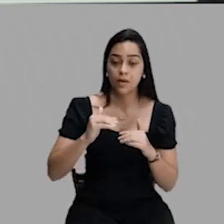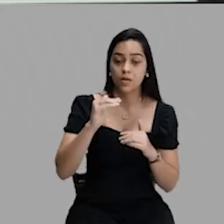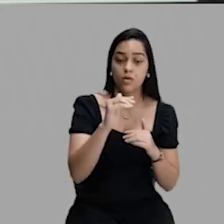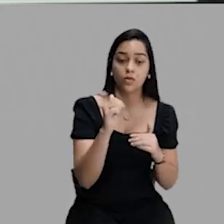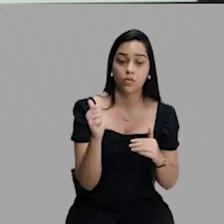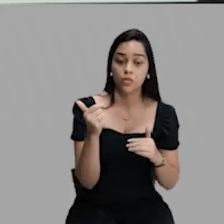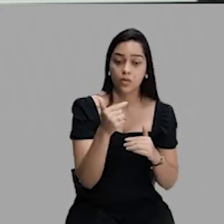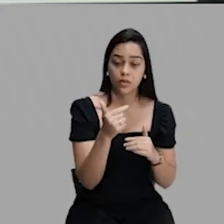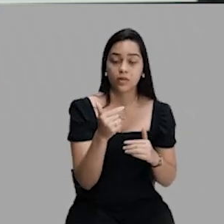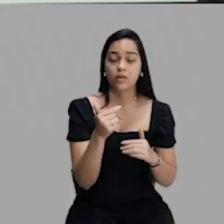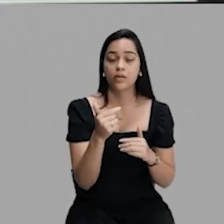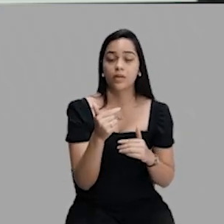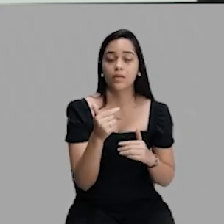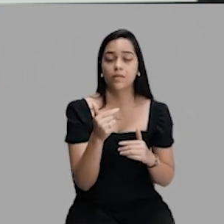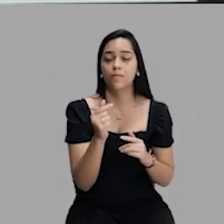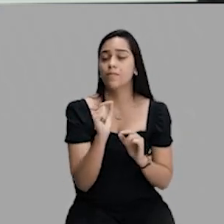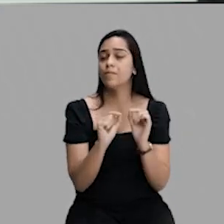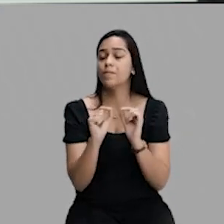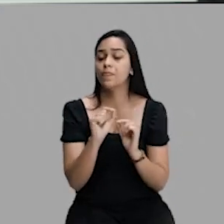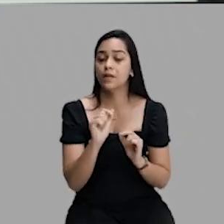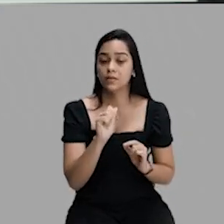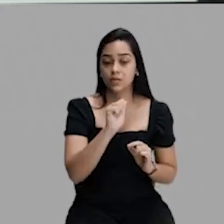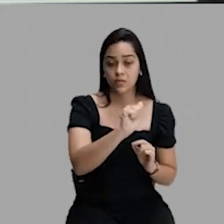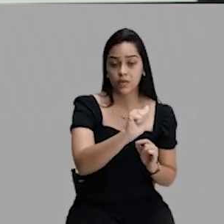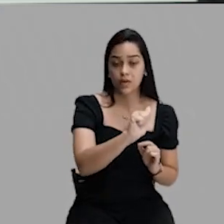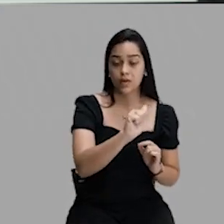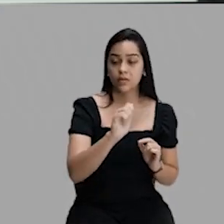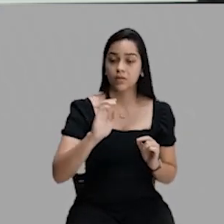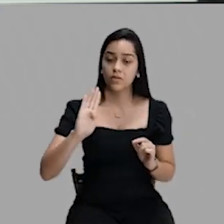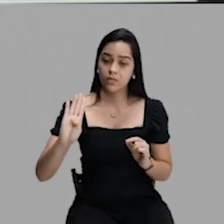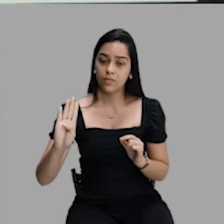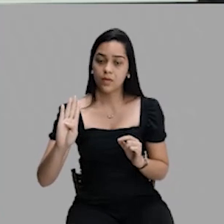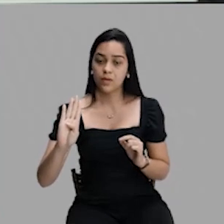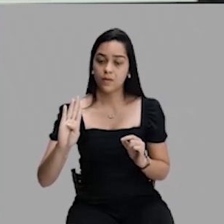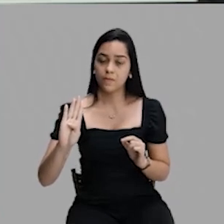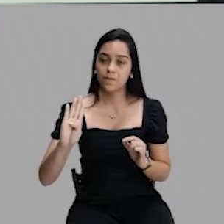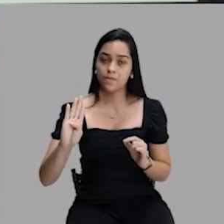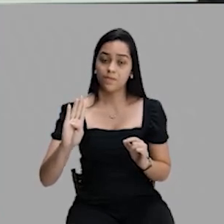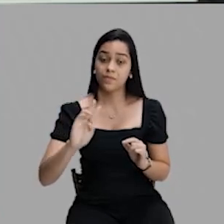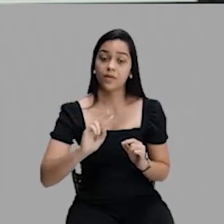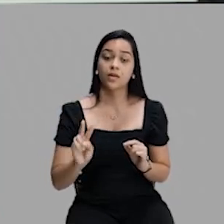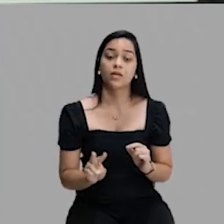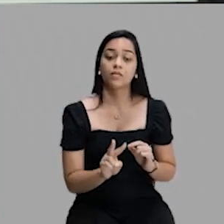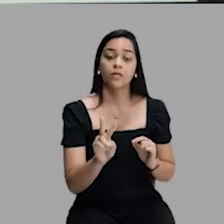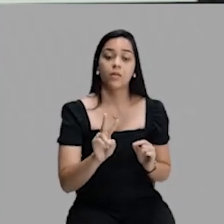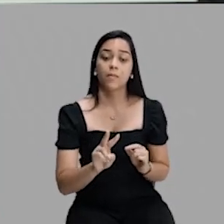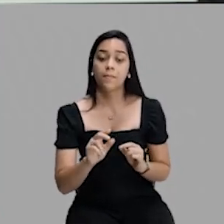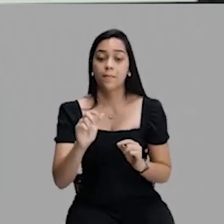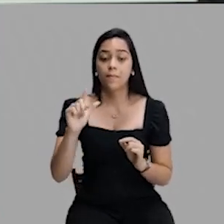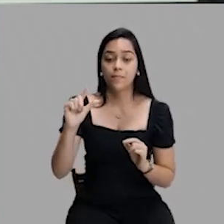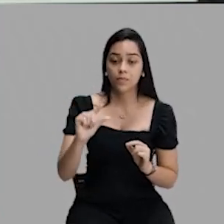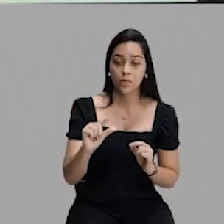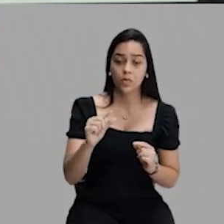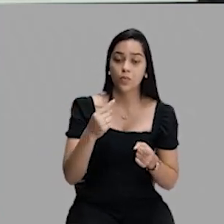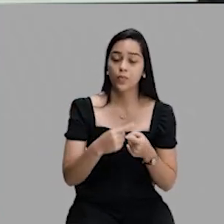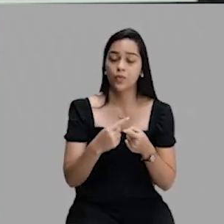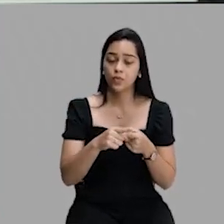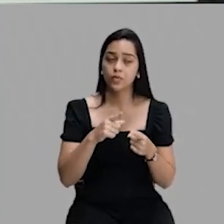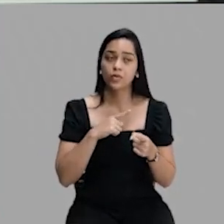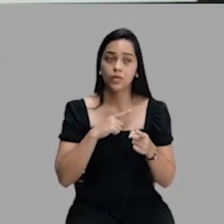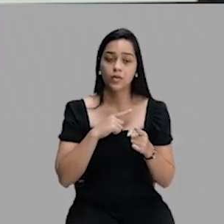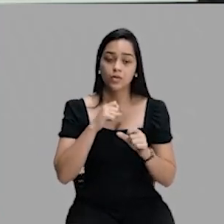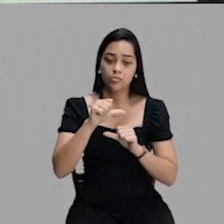do que esse, tá? Então, esse aqui vai ser o A, esse aqui vai ser o B. E quando esse valor aqui for menor do que esse, é porque ele está